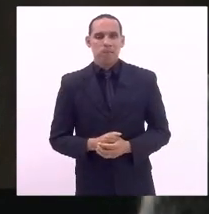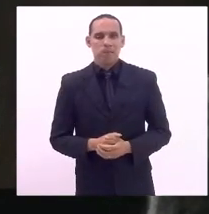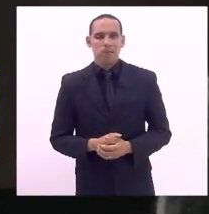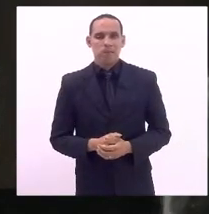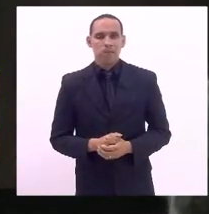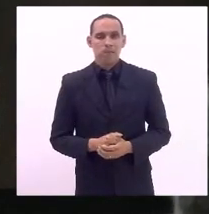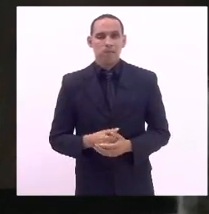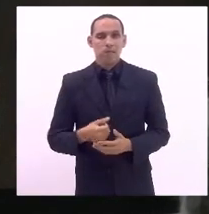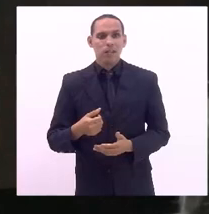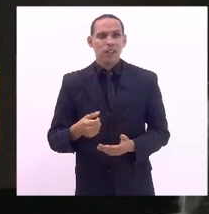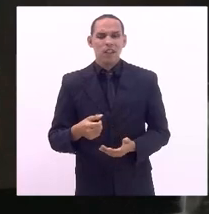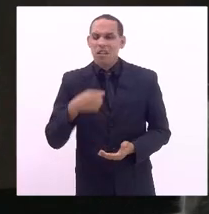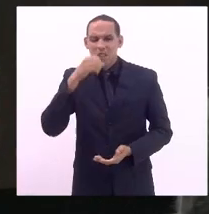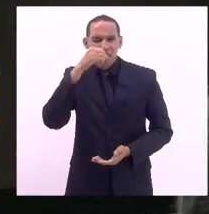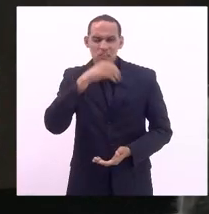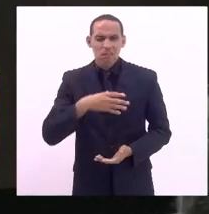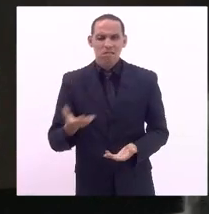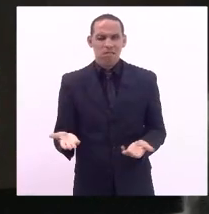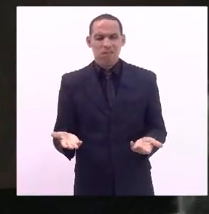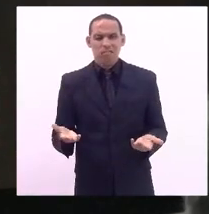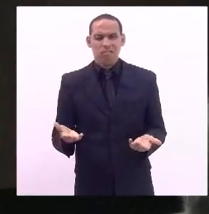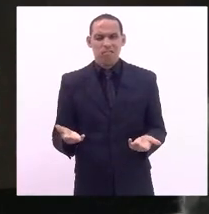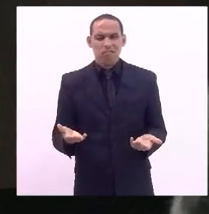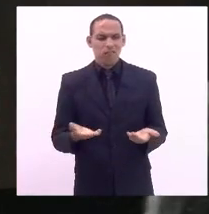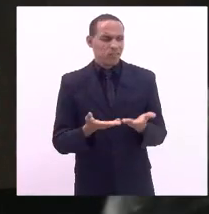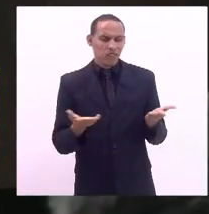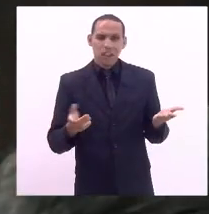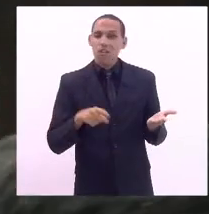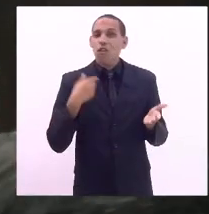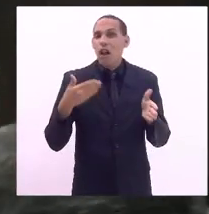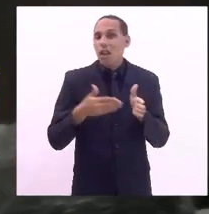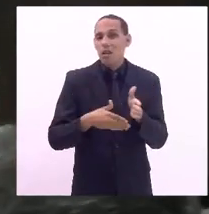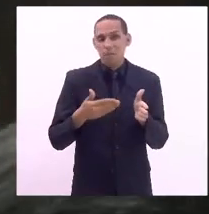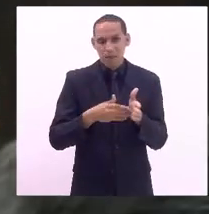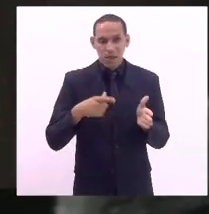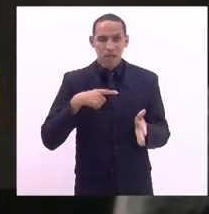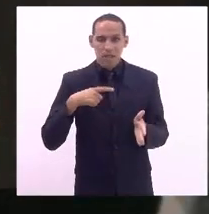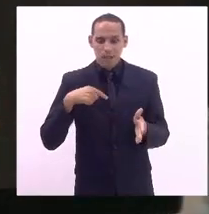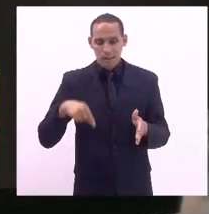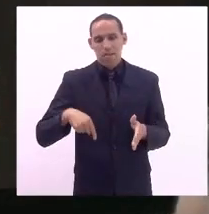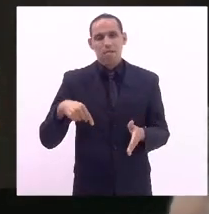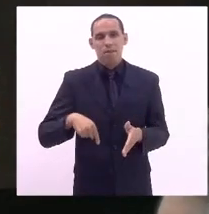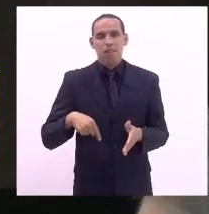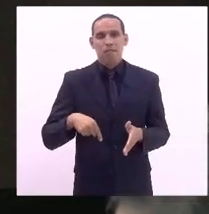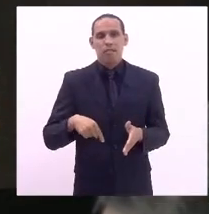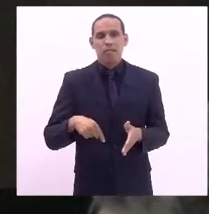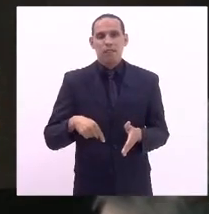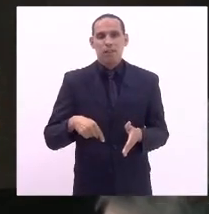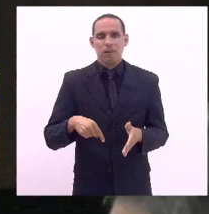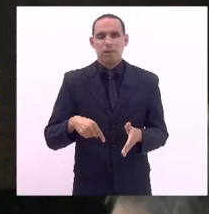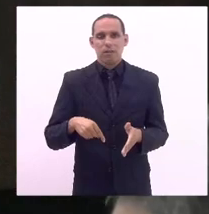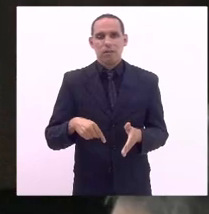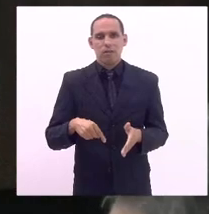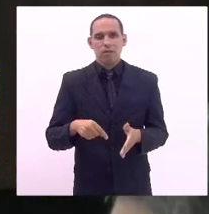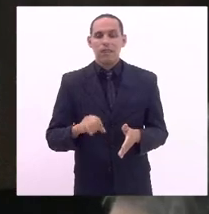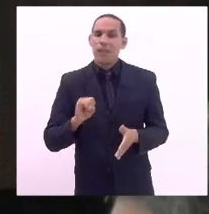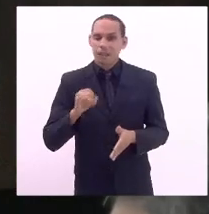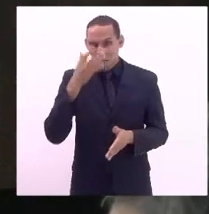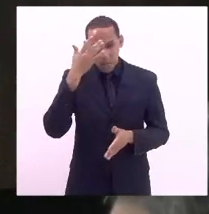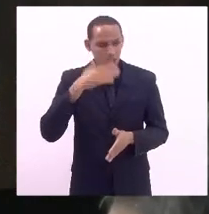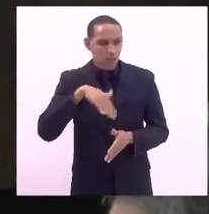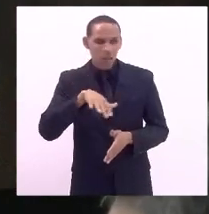Foi ridículo esse espetáculo. A gente tem limite nesse teatro aqui. Se as pessoas querem